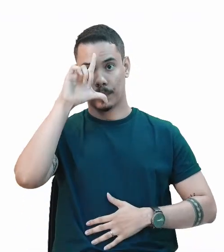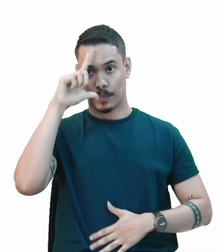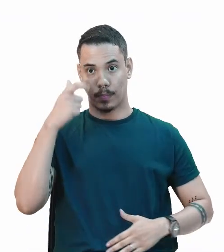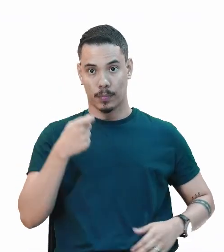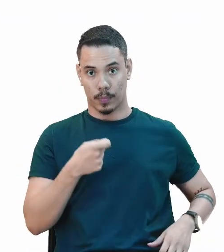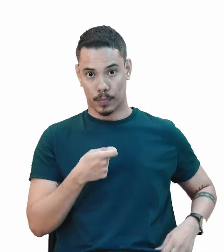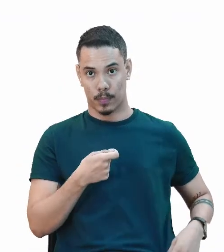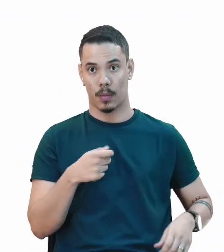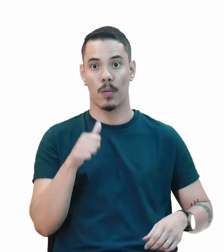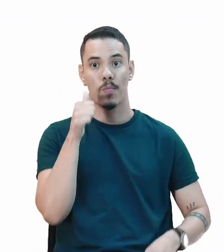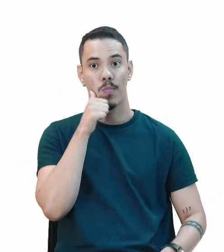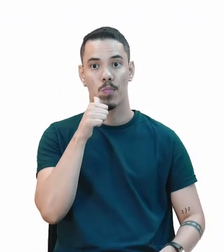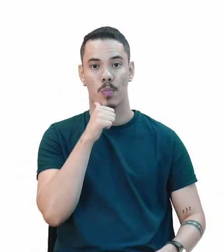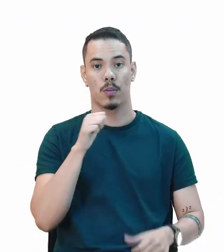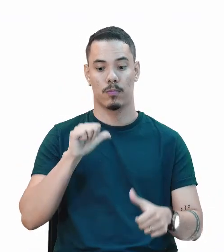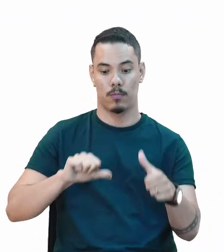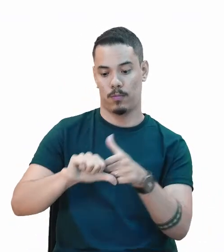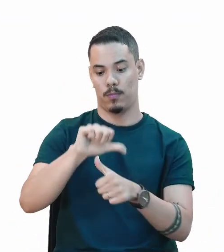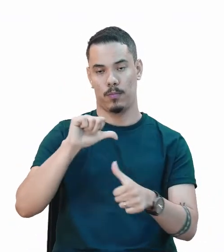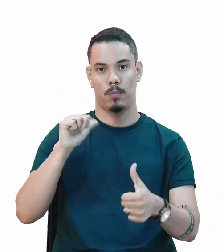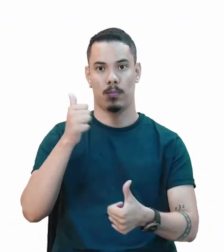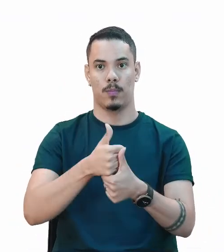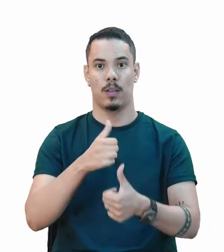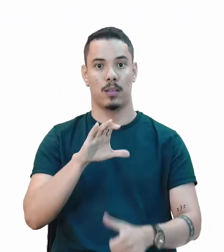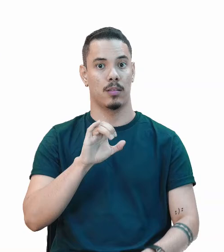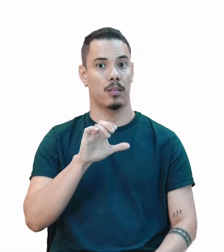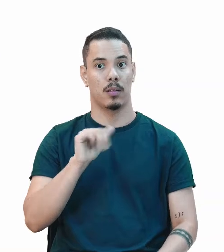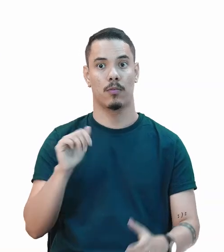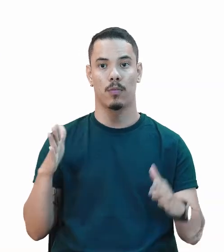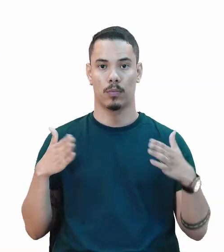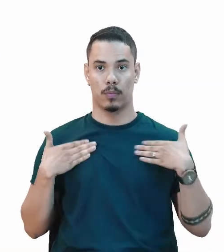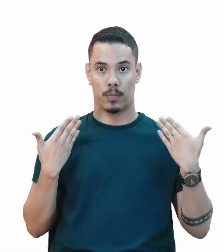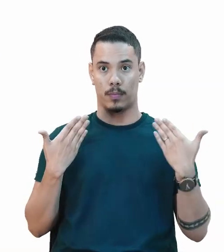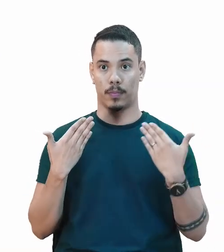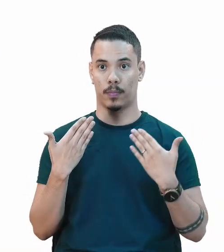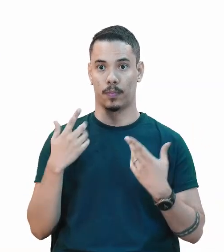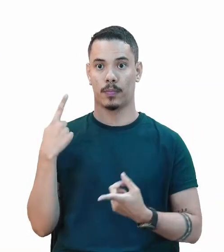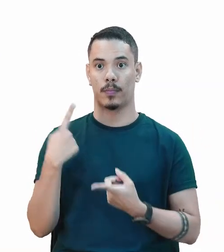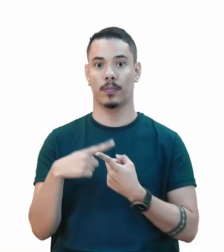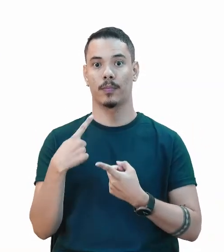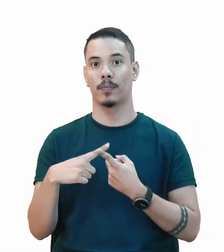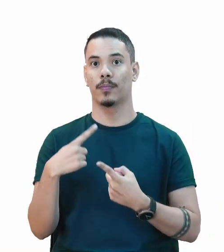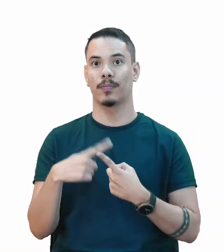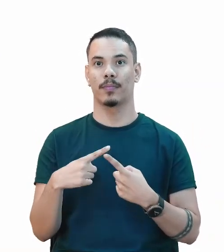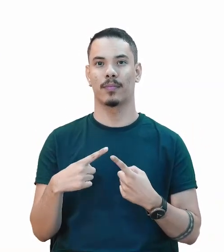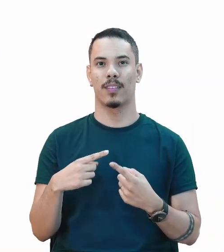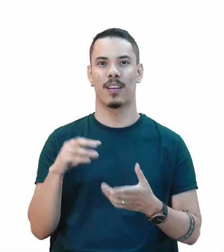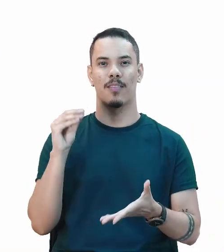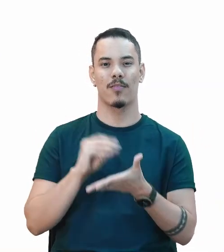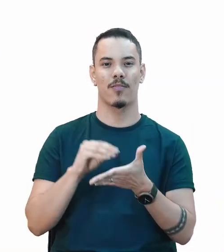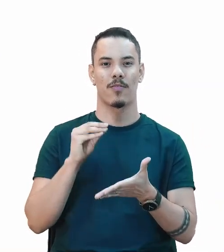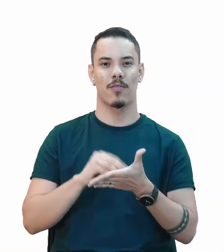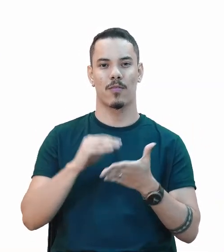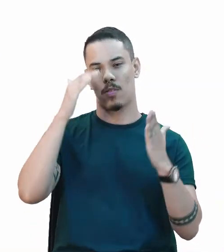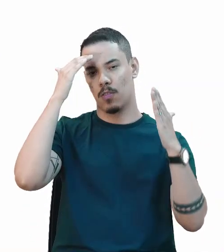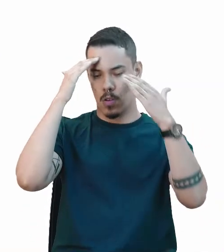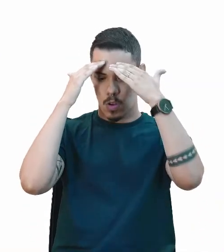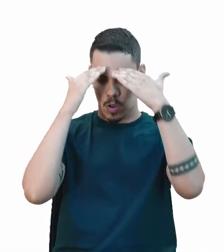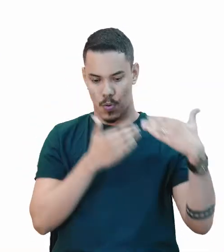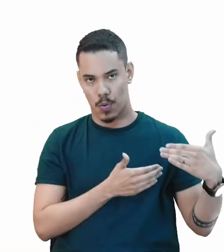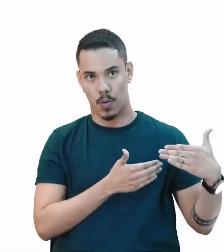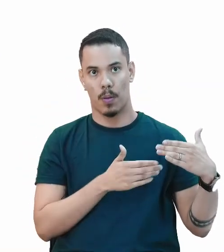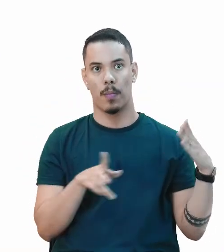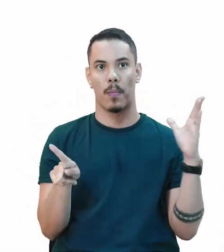cínica foi surpreendente por causa do desrespeito cínico pelas